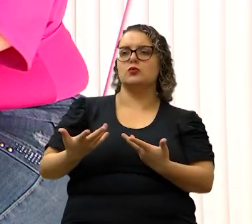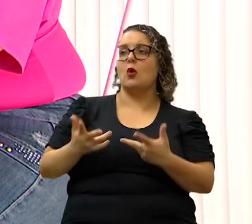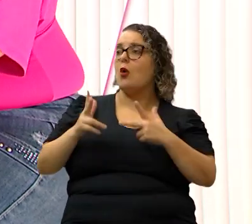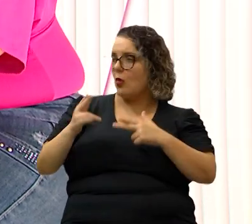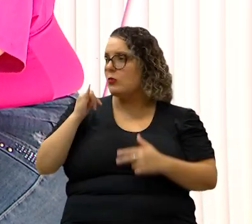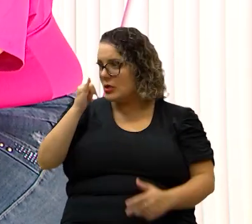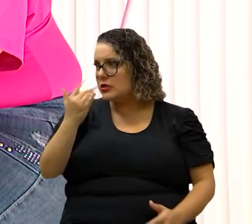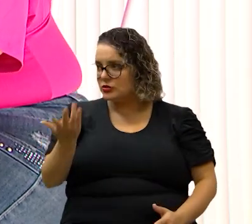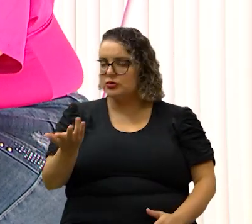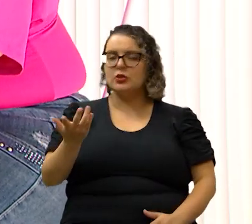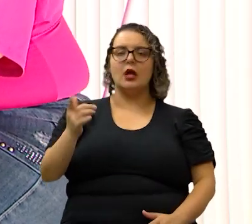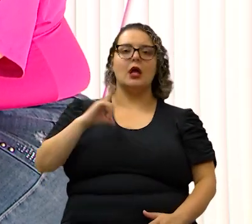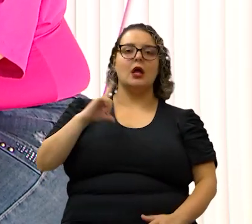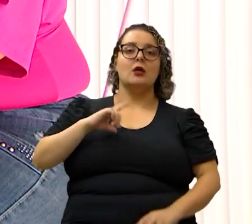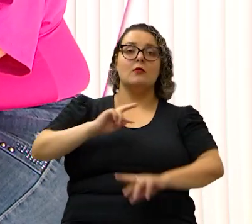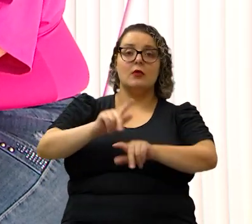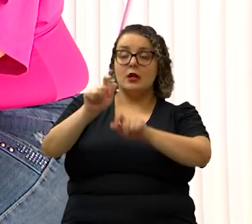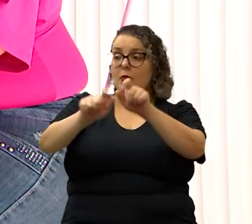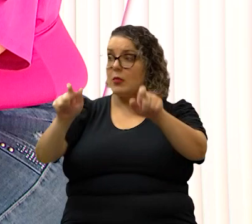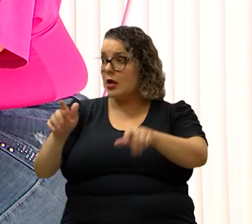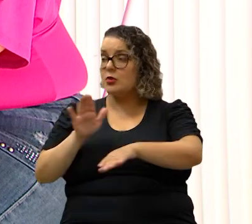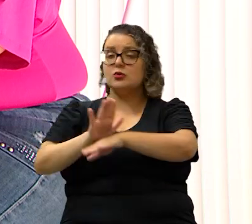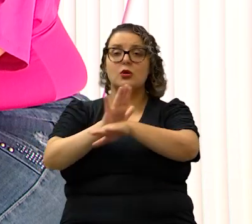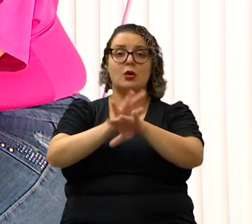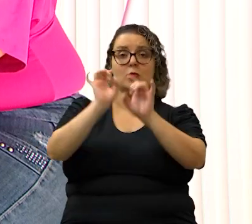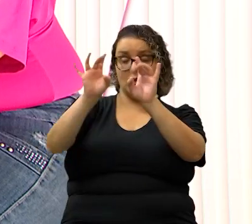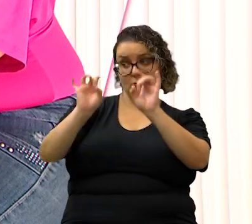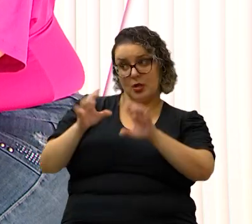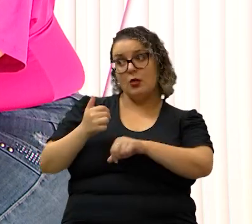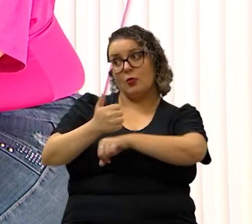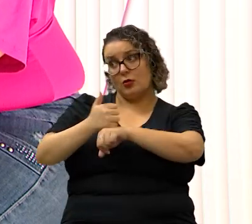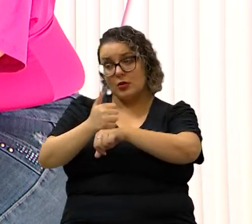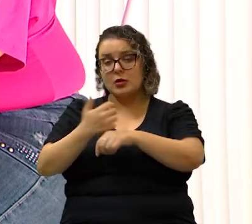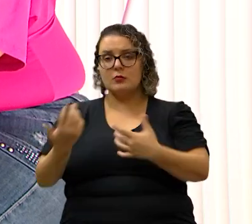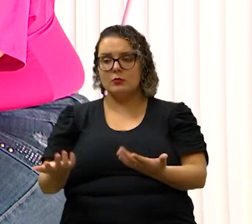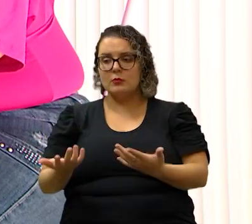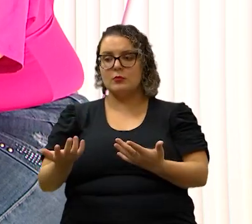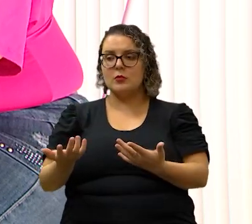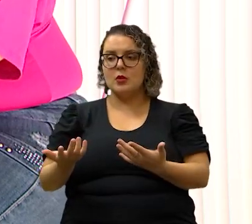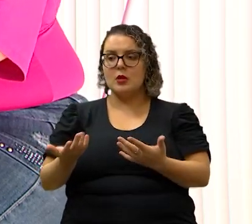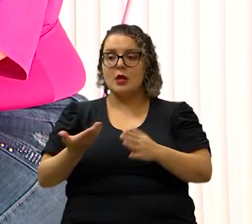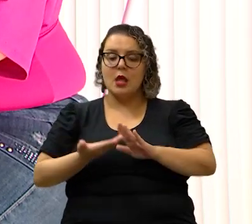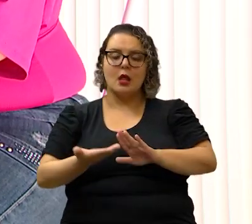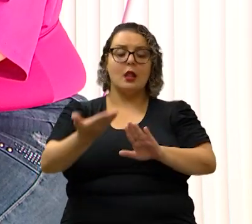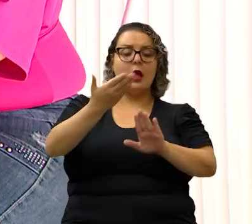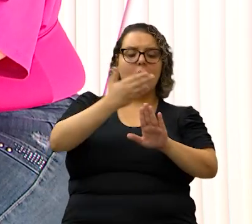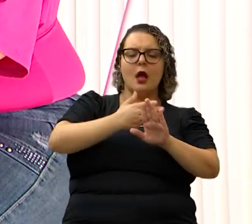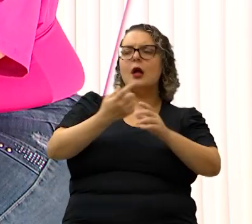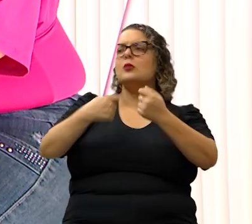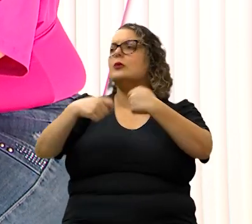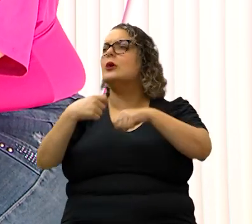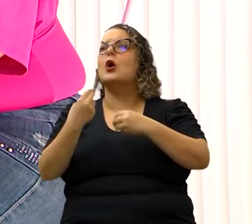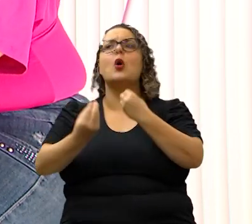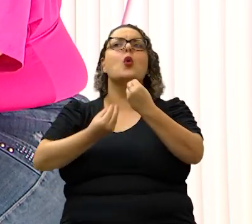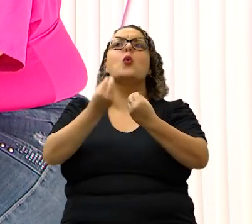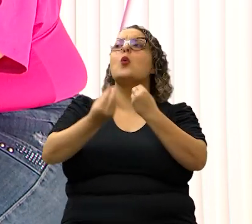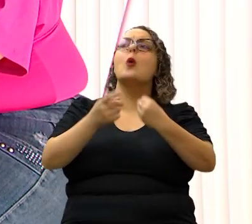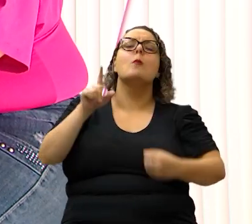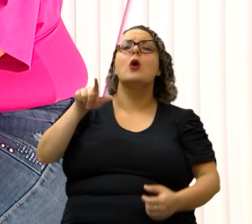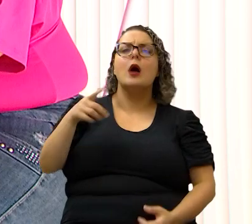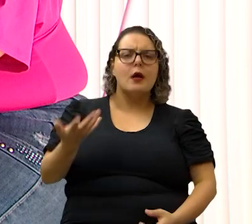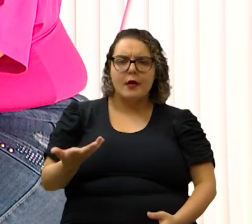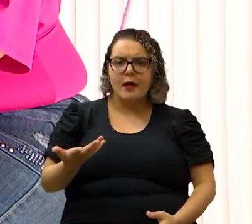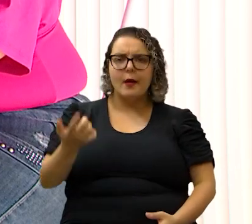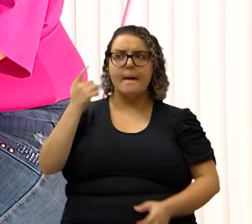como você disse, contou com várias pessoas especializadas, mas e na parte administrativa? Como